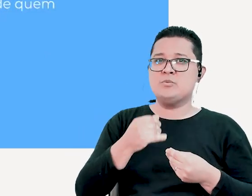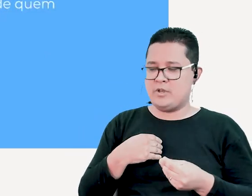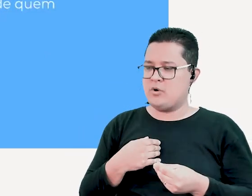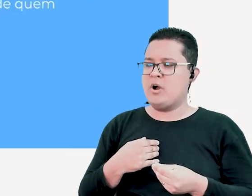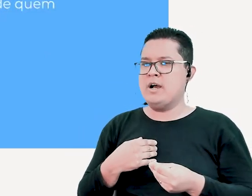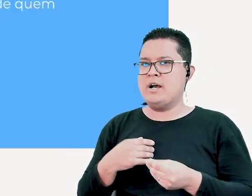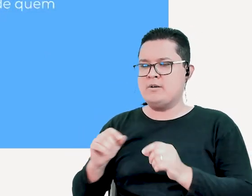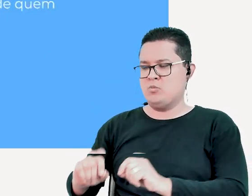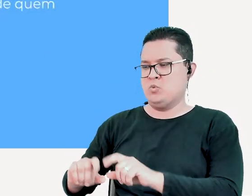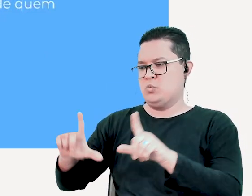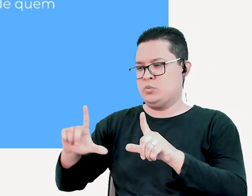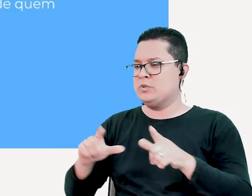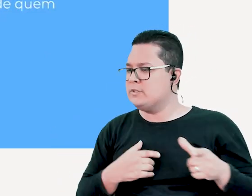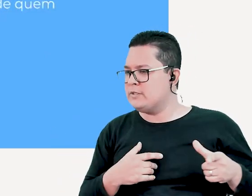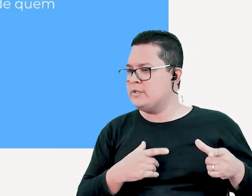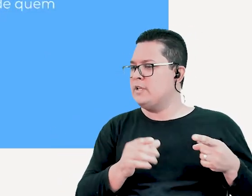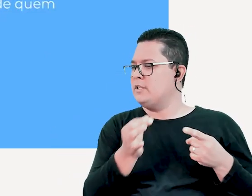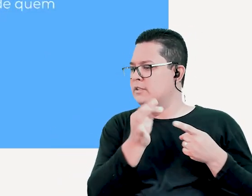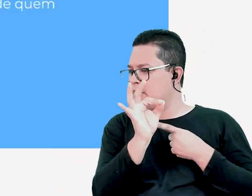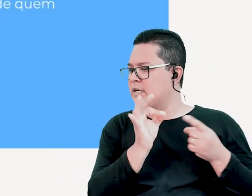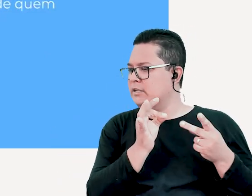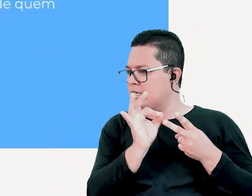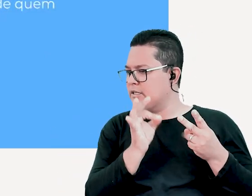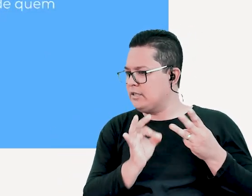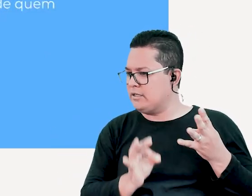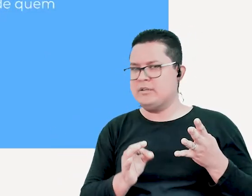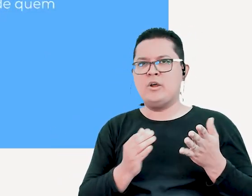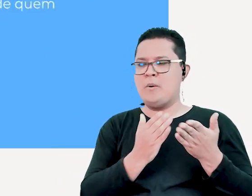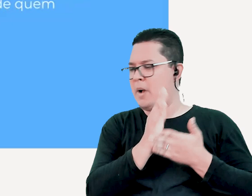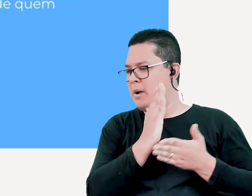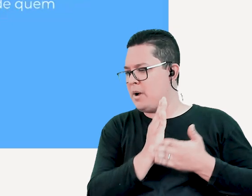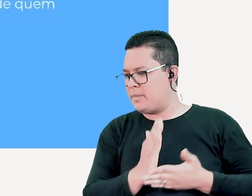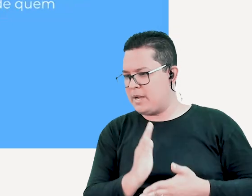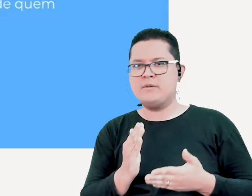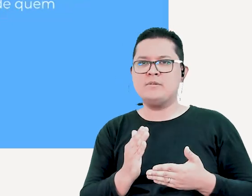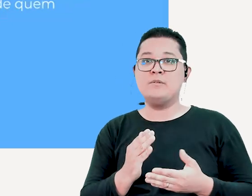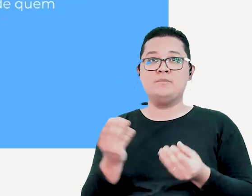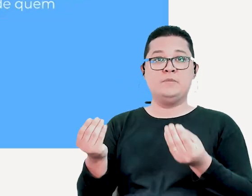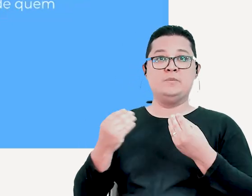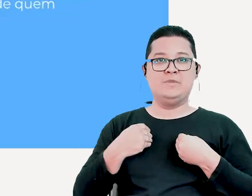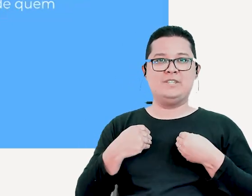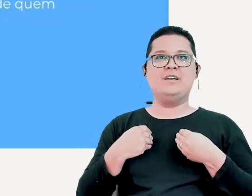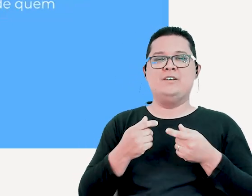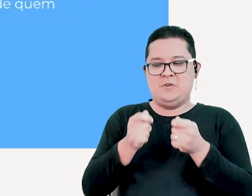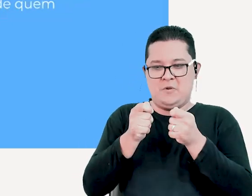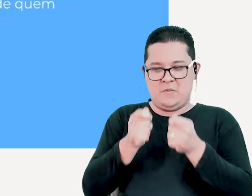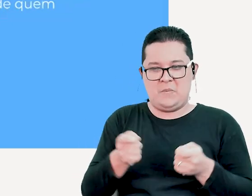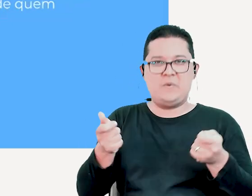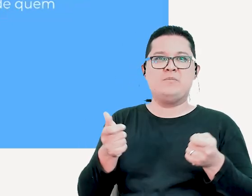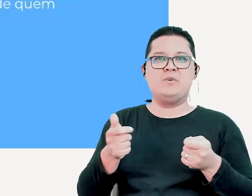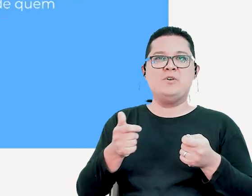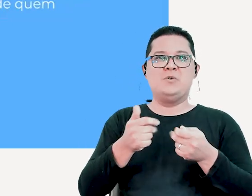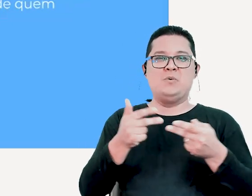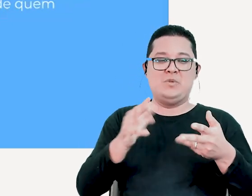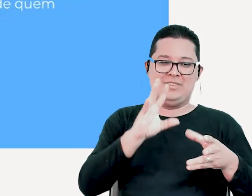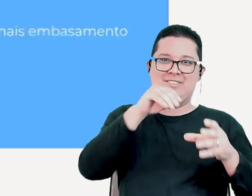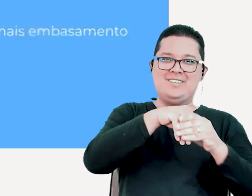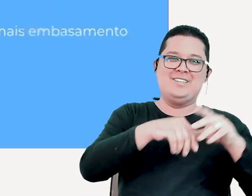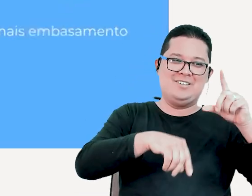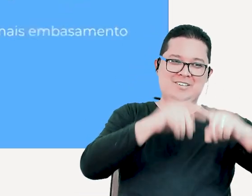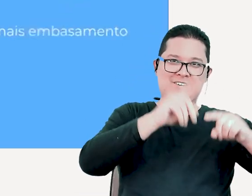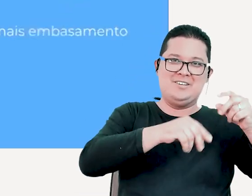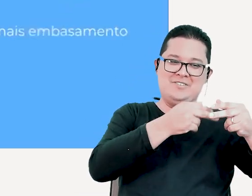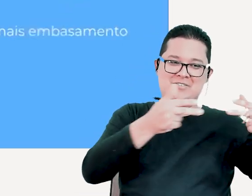junto a padronização e a consistência que são tão sonhadas dentro de um produto, né? Então, assim,